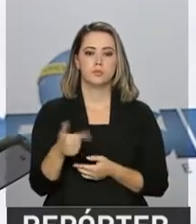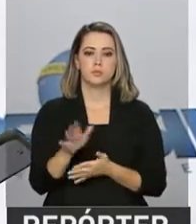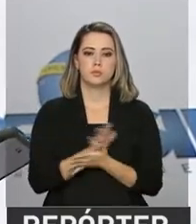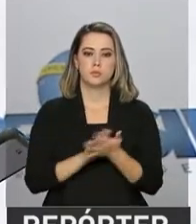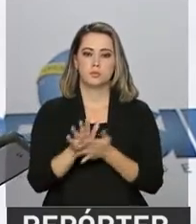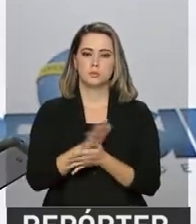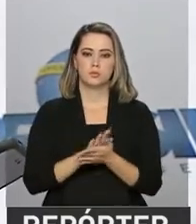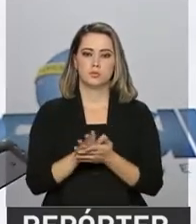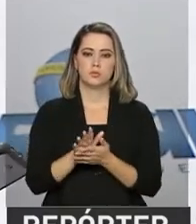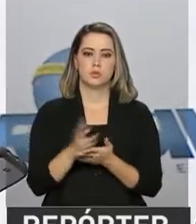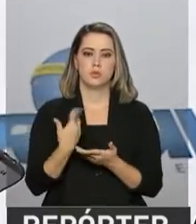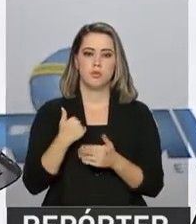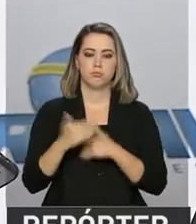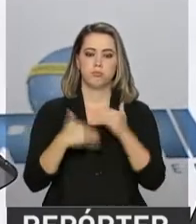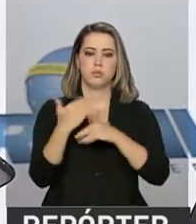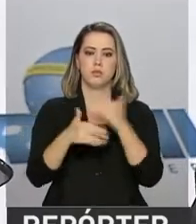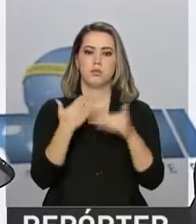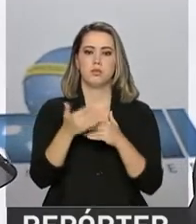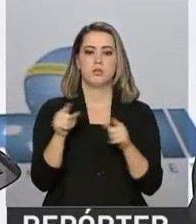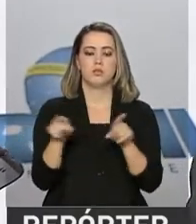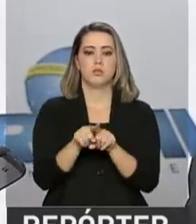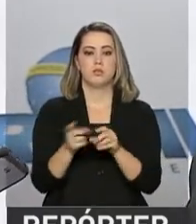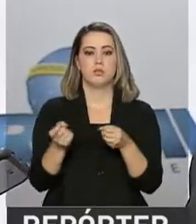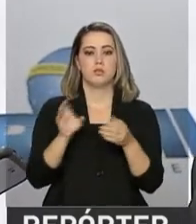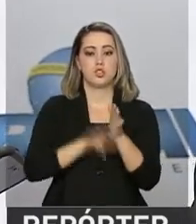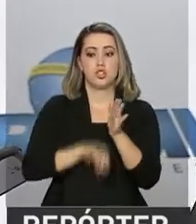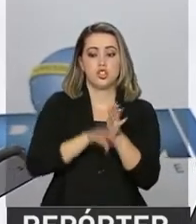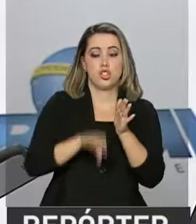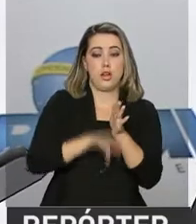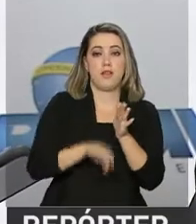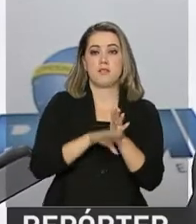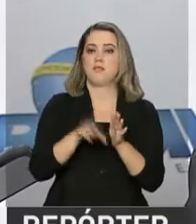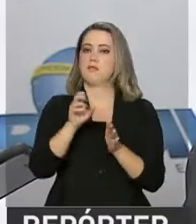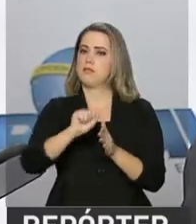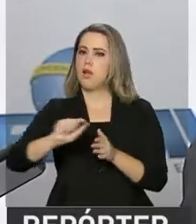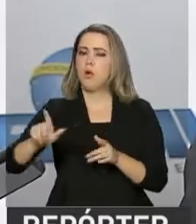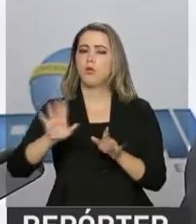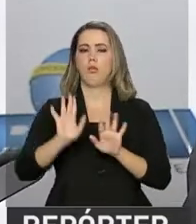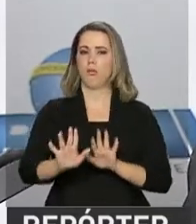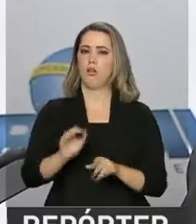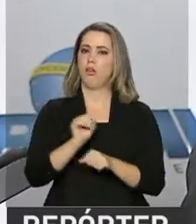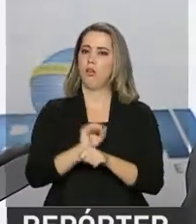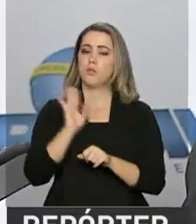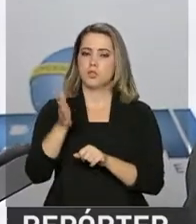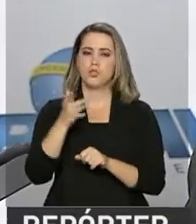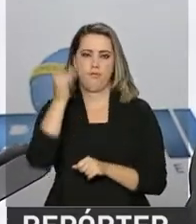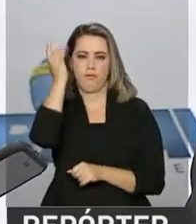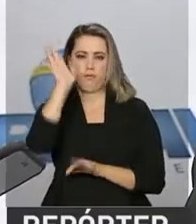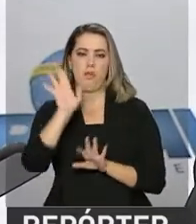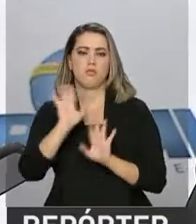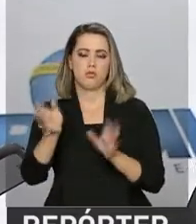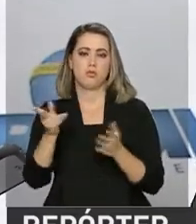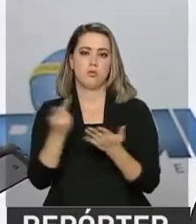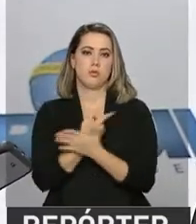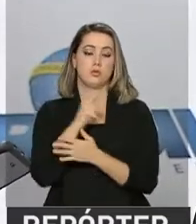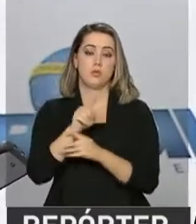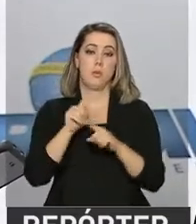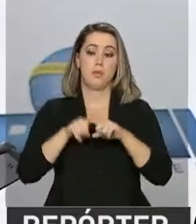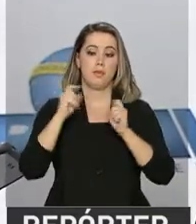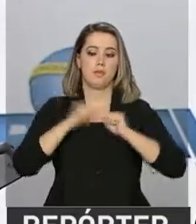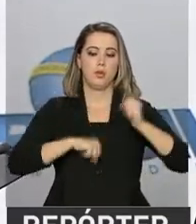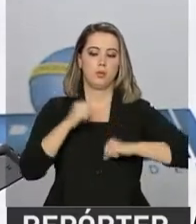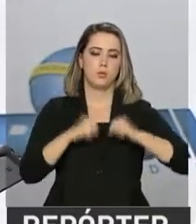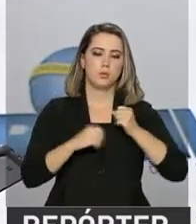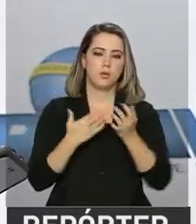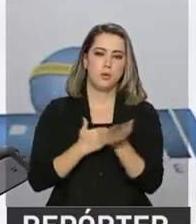volume tão acelerado de retirada só daqui pra frente porque a parte mais fácil já foi feito mas ainda se está disposta